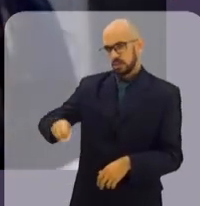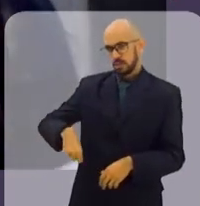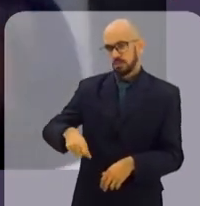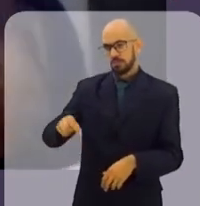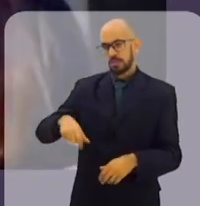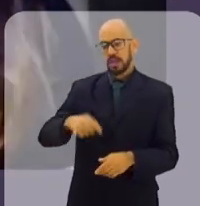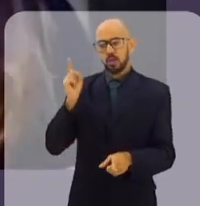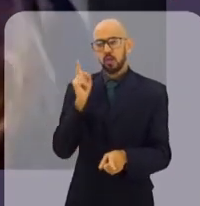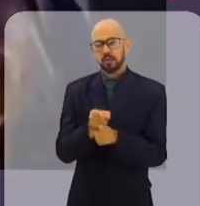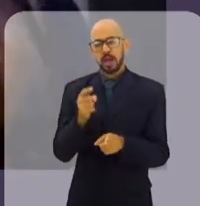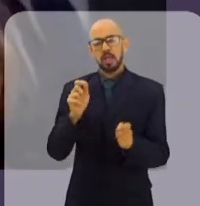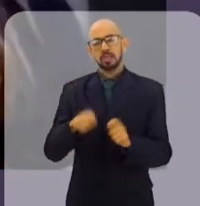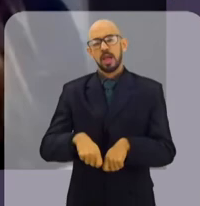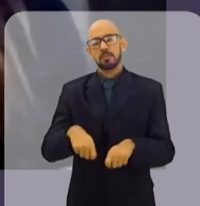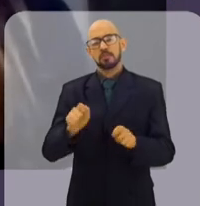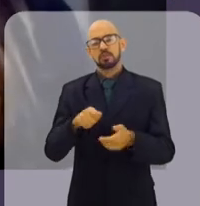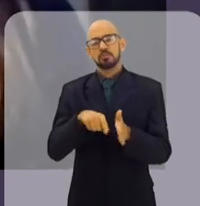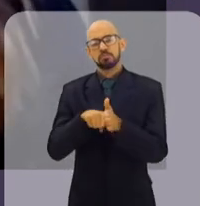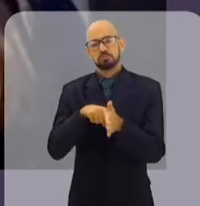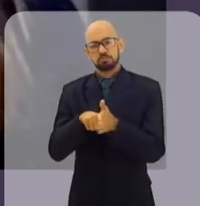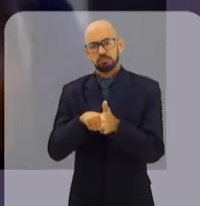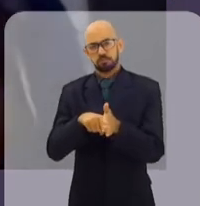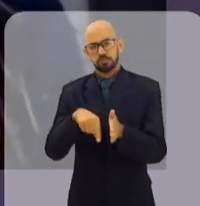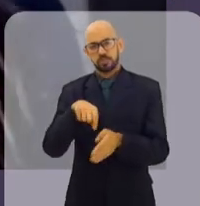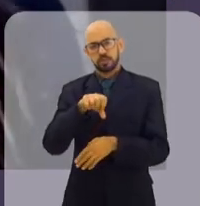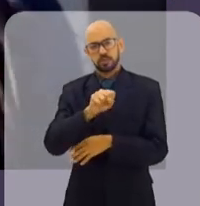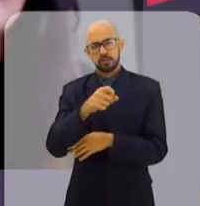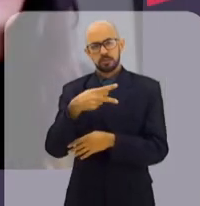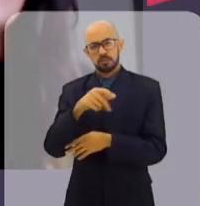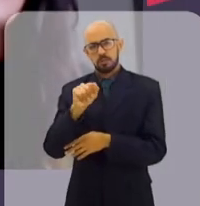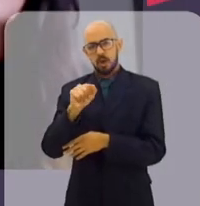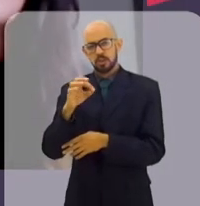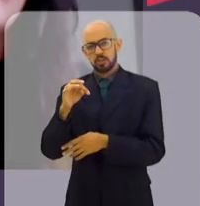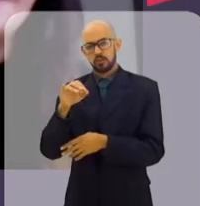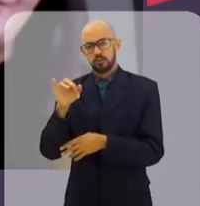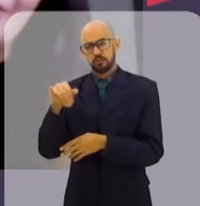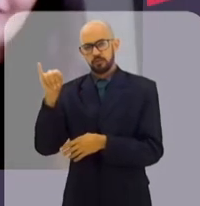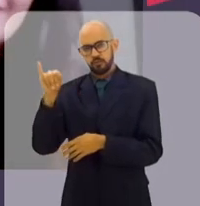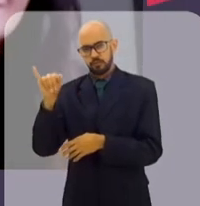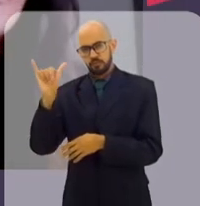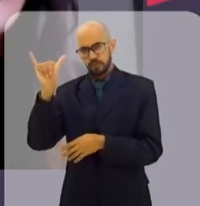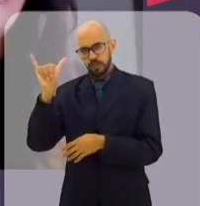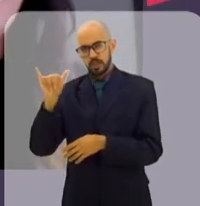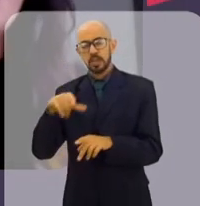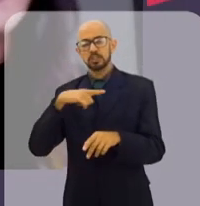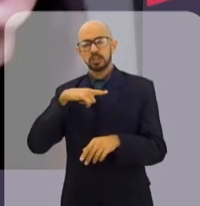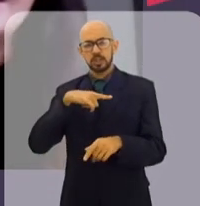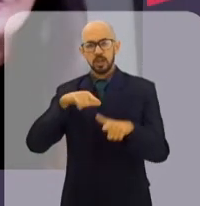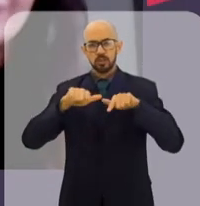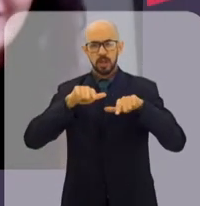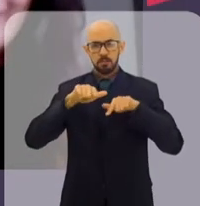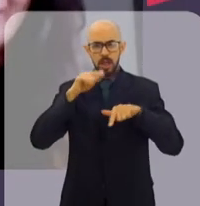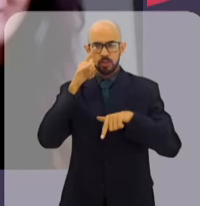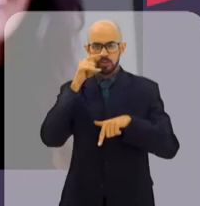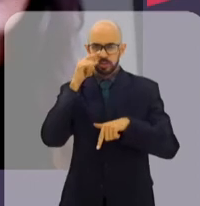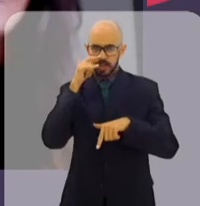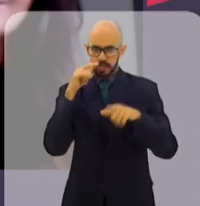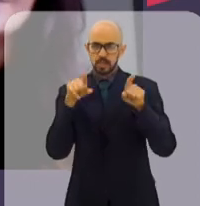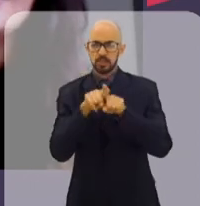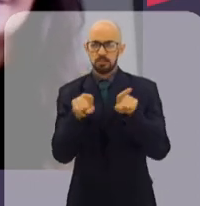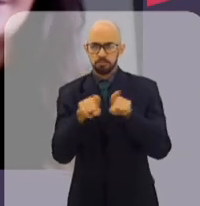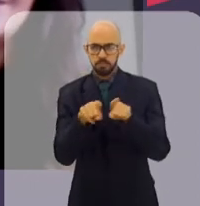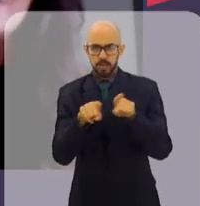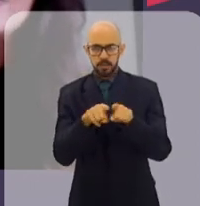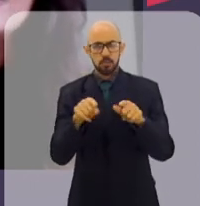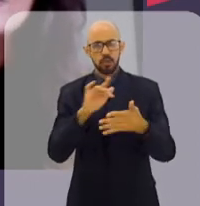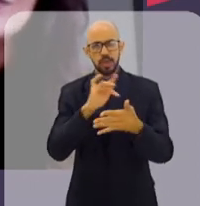Ontem e Hoje. Nós também temos um trabalho dentro do Instagram, porque acreditamos que a partir das redes sociais a gente consegue chegar para mais pessoas.